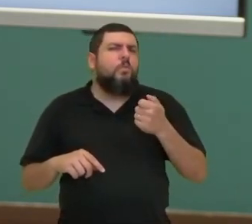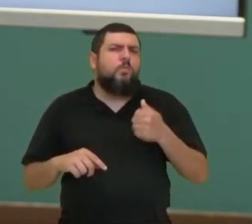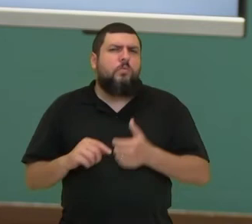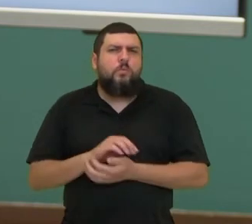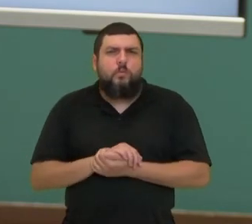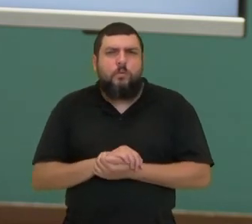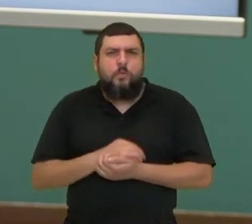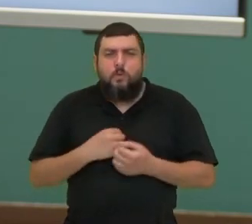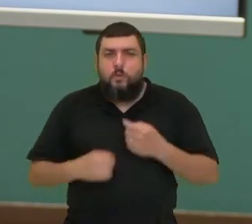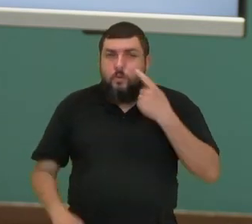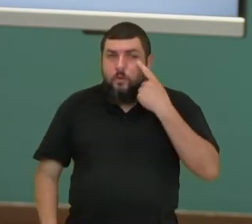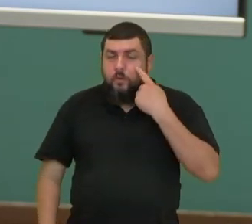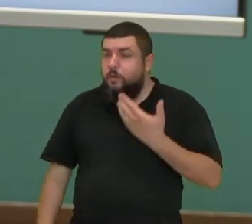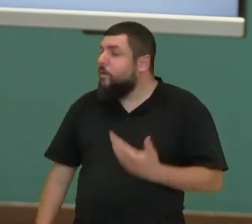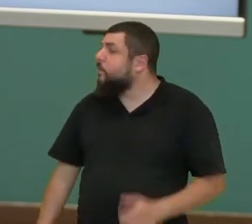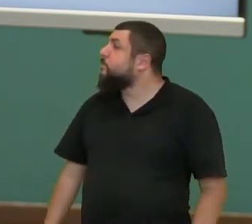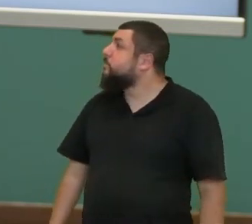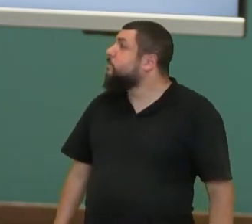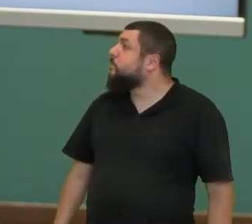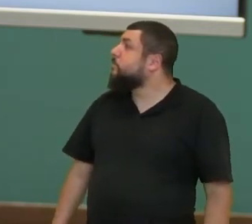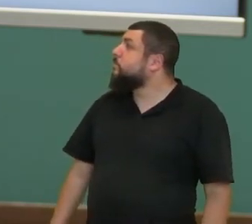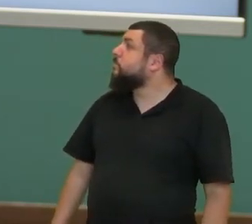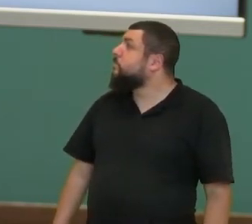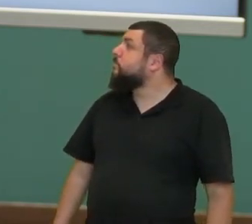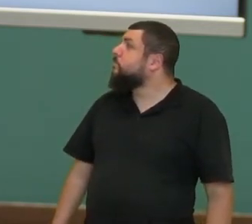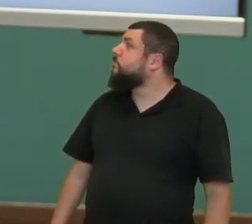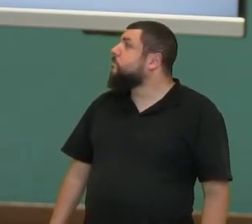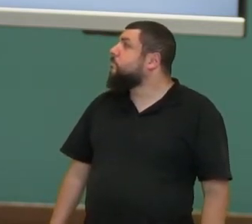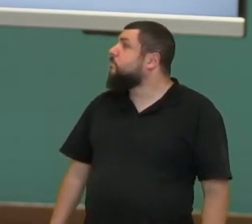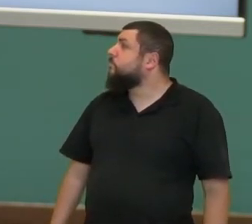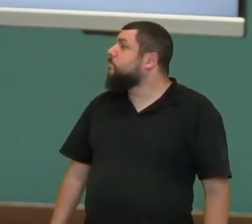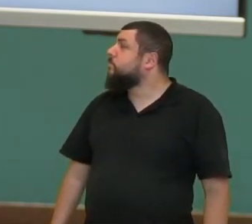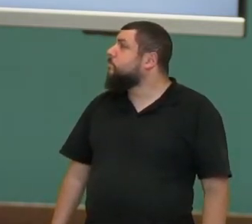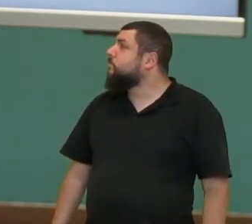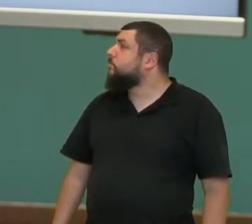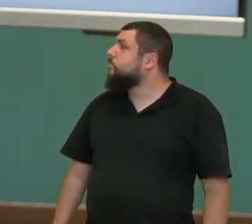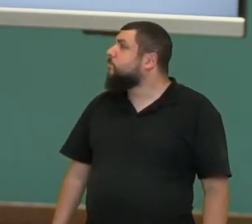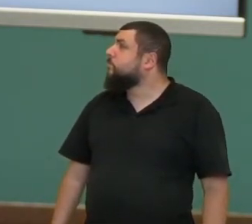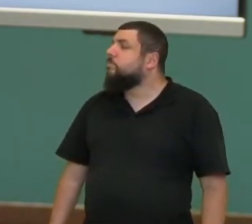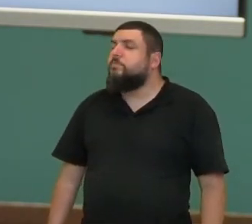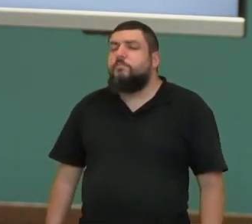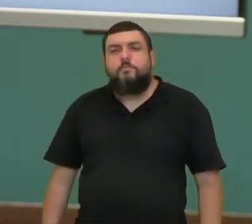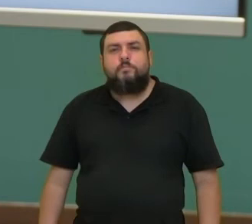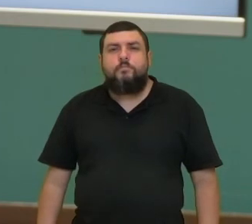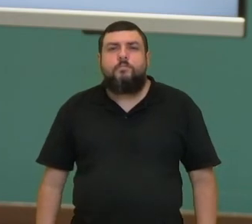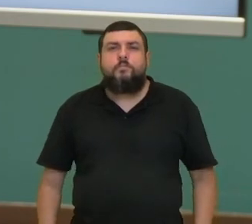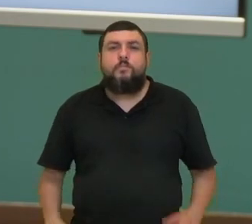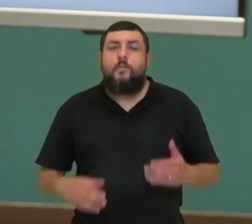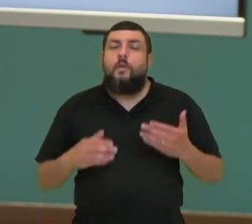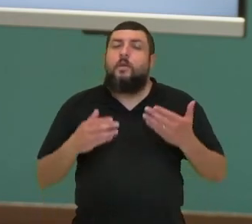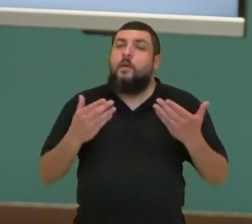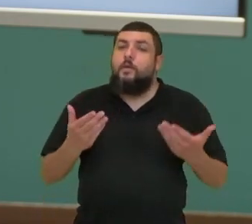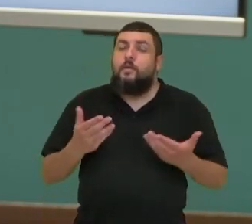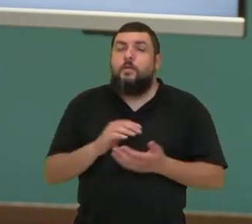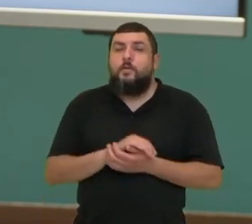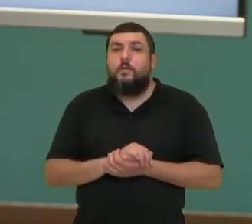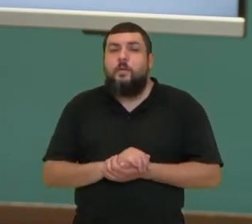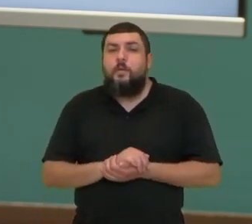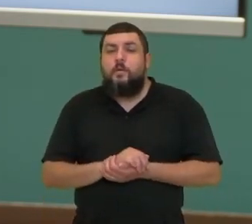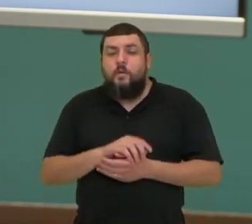pares no quadro e 10 números primos. Então, a probabilidade de ser sorteado um